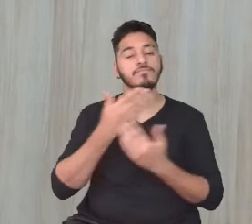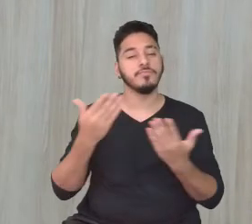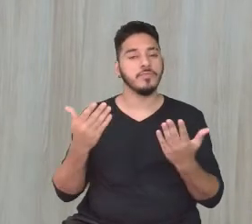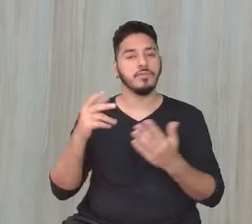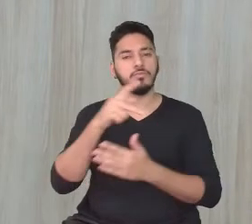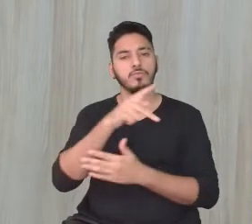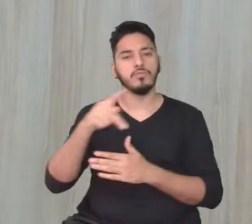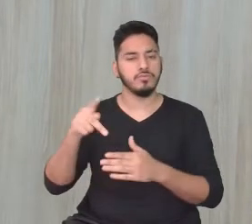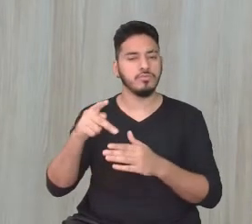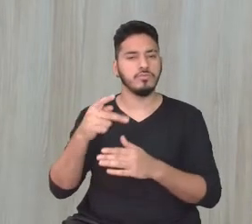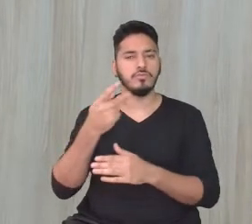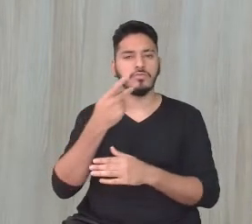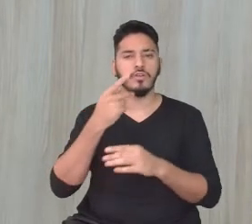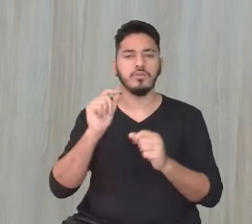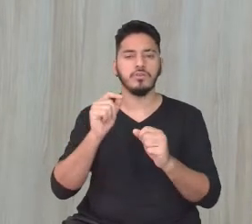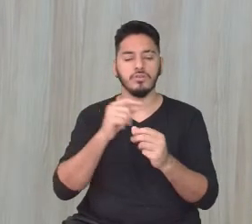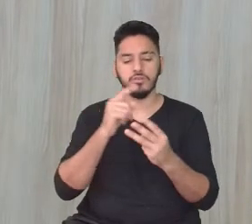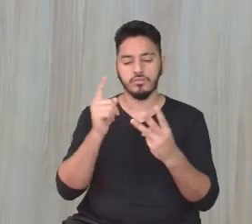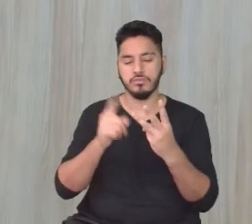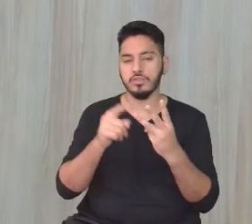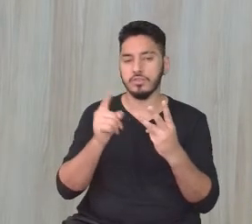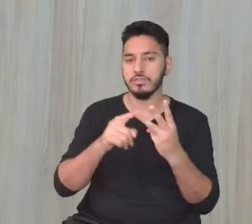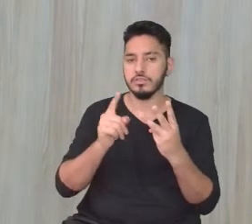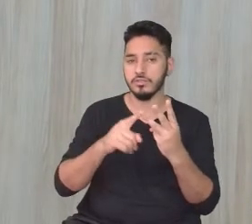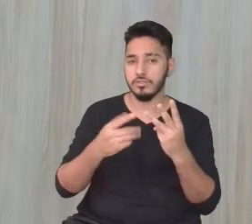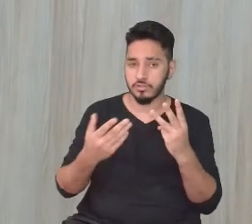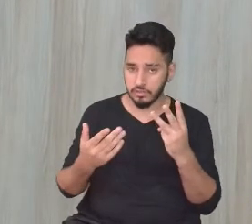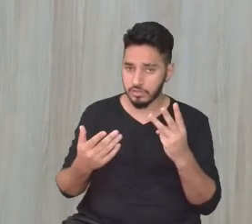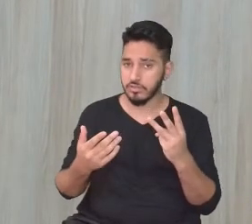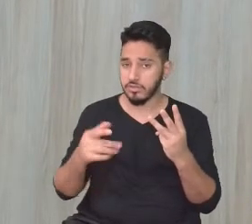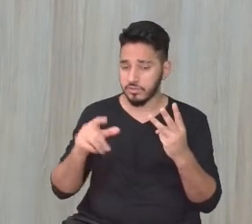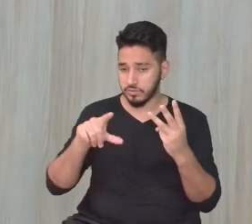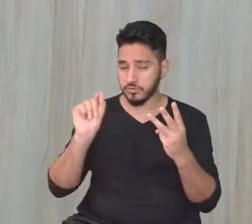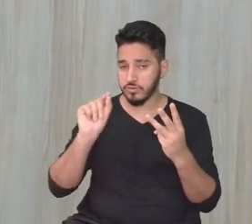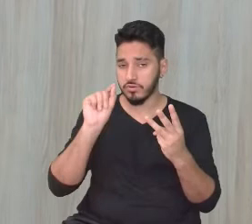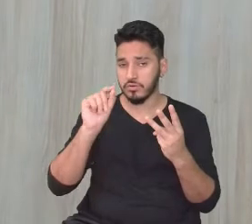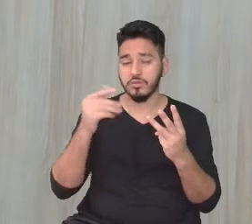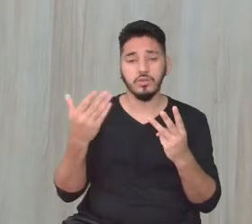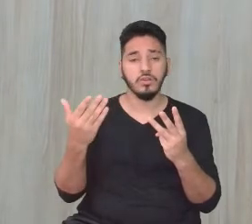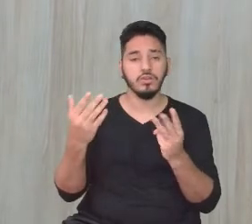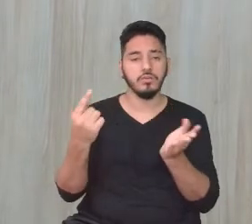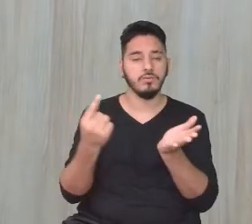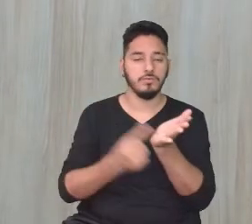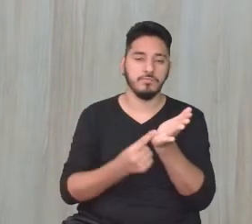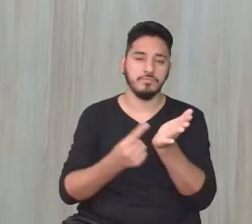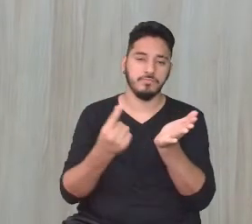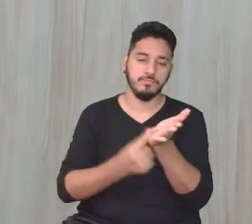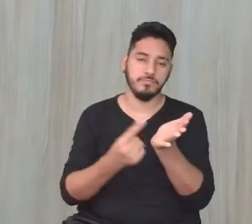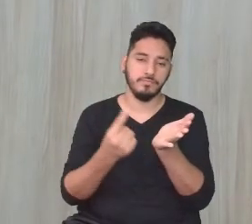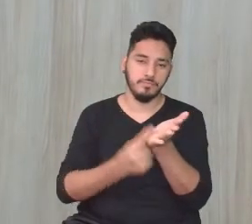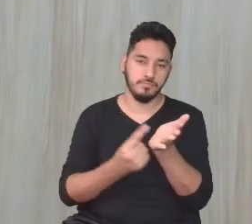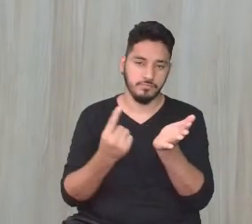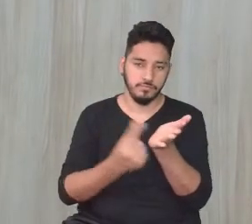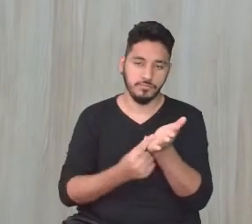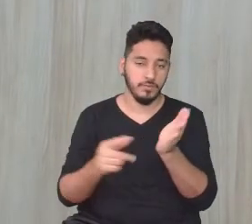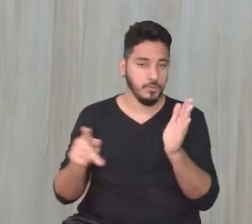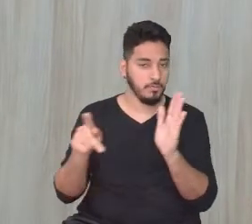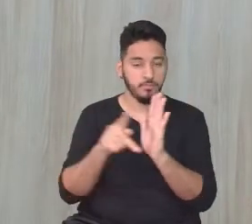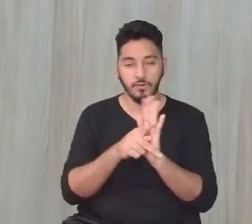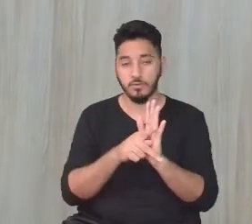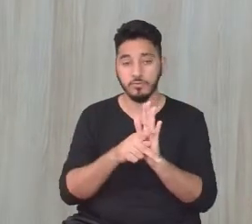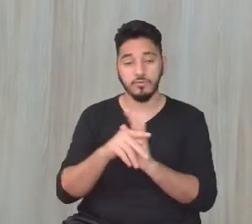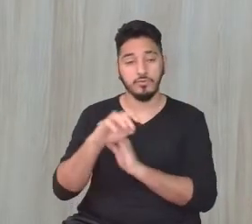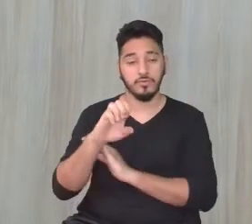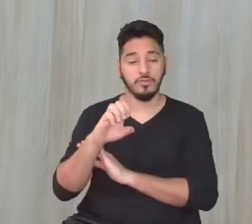Professor tá bem sentou ali ou terceiro roso a terceira maneira que é o que o aplicativo do